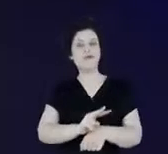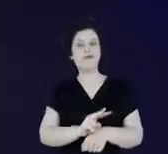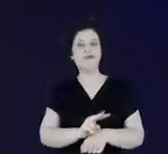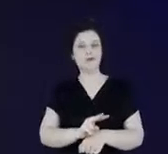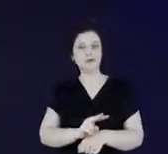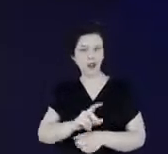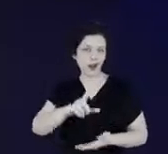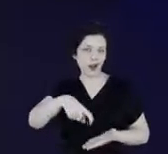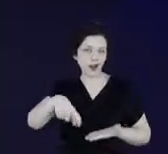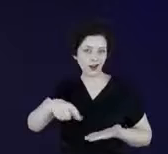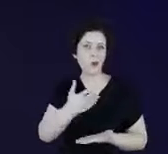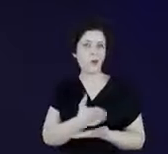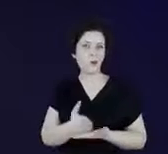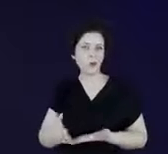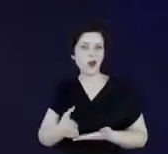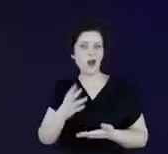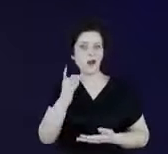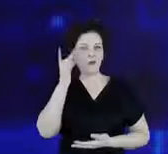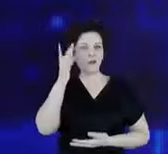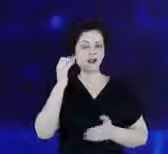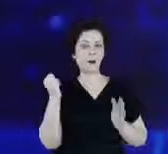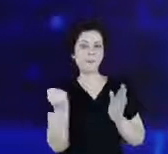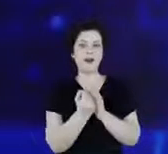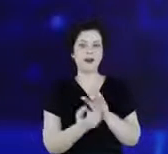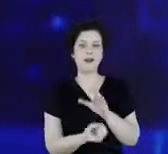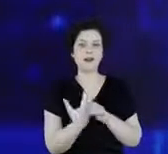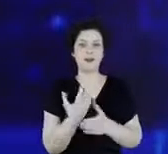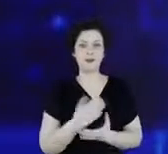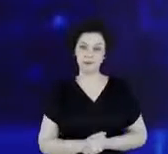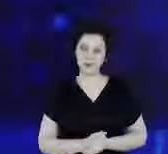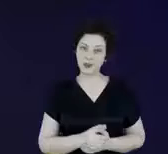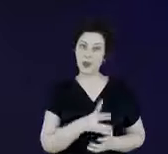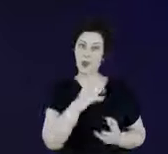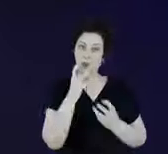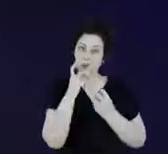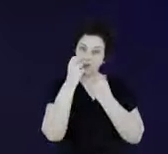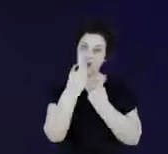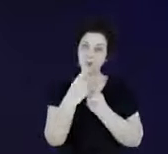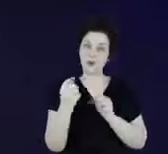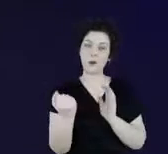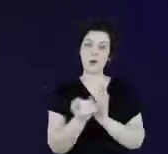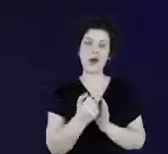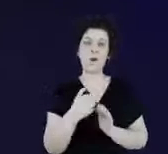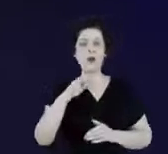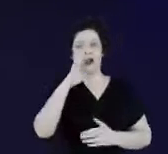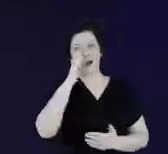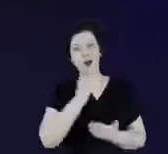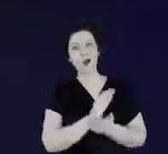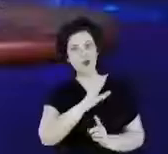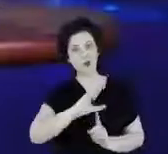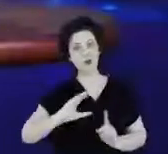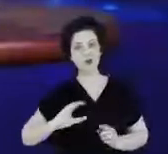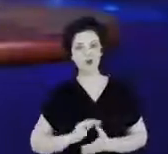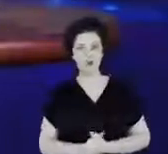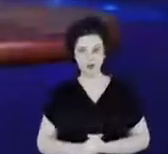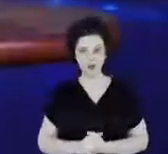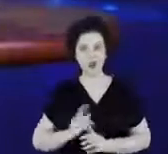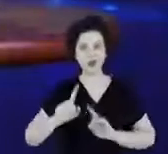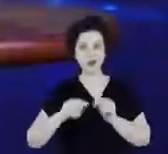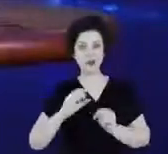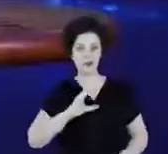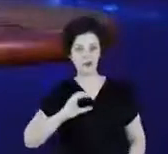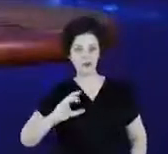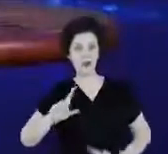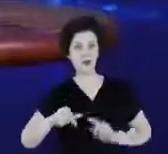para facilitar a criação de marca e obviamente quanto mais forte só marca mas o cliente vai confiar depois a gente lançou a conta corrente